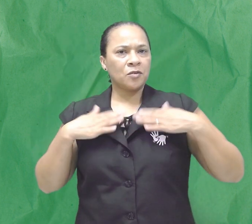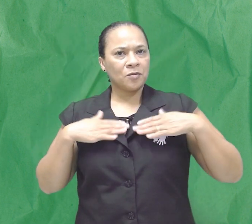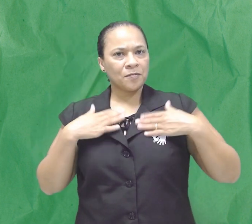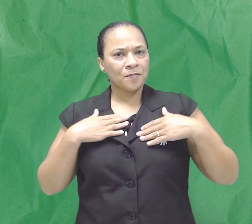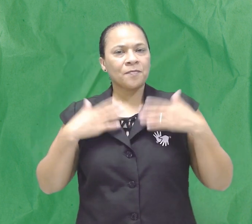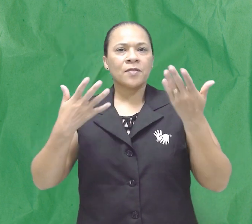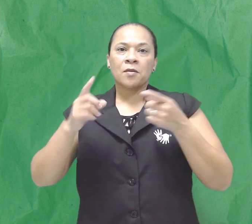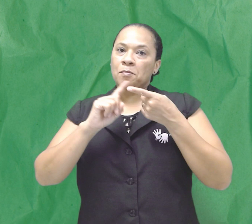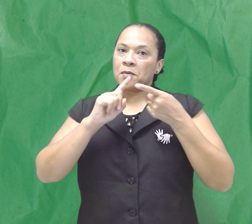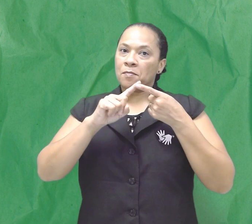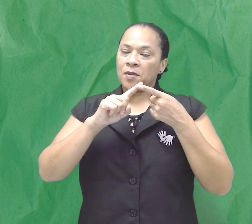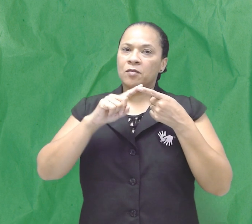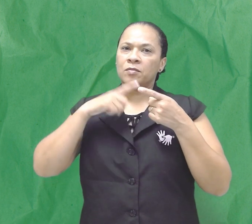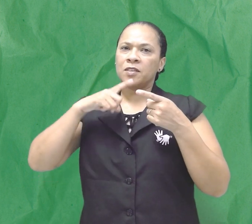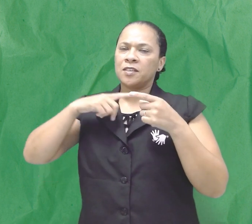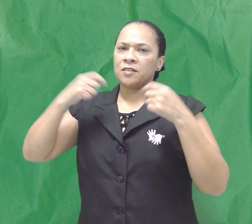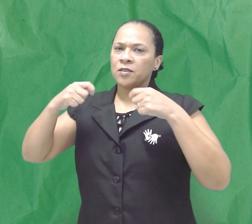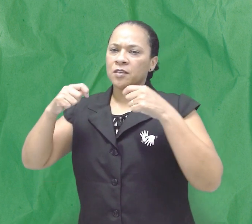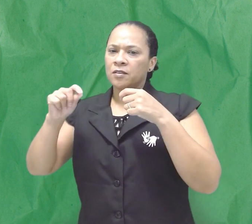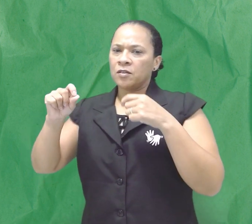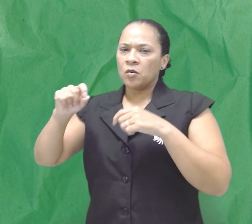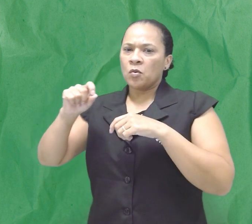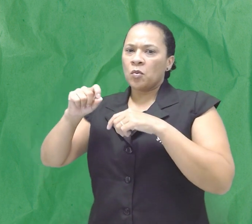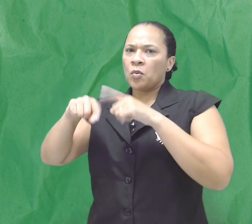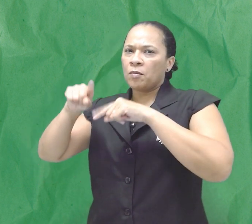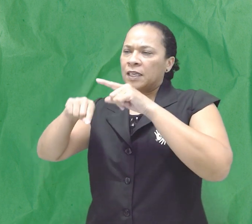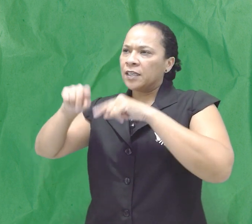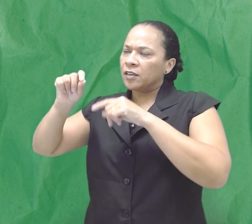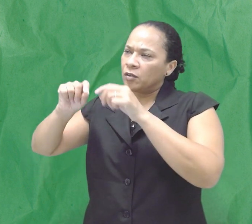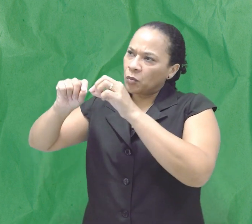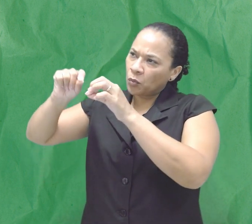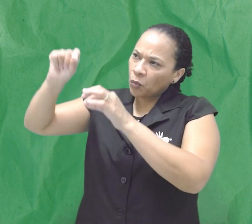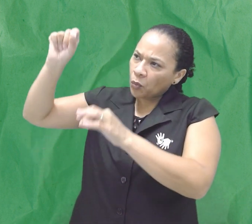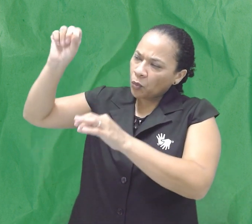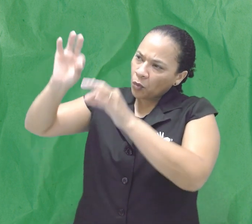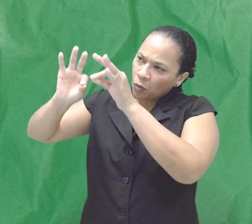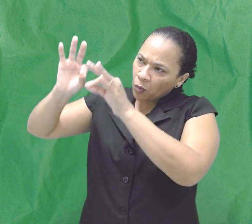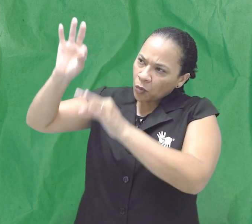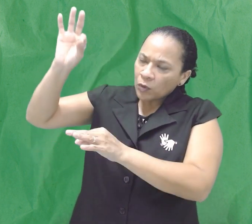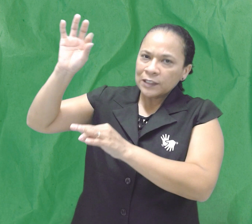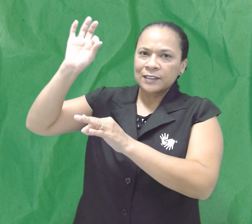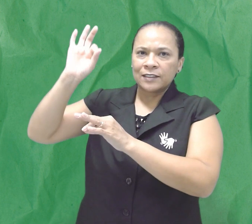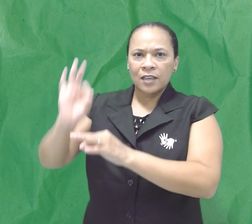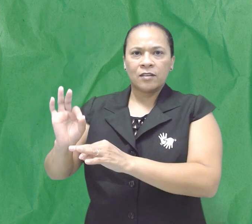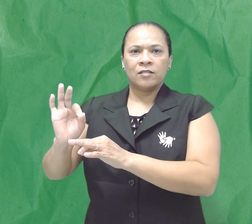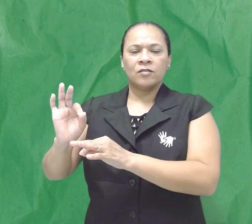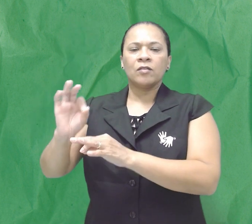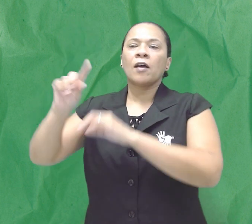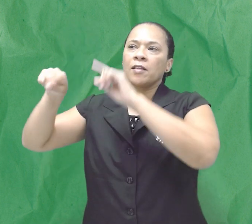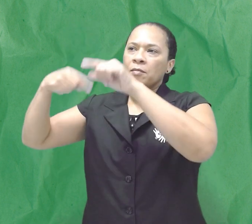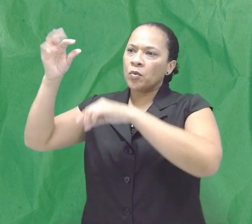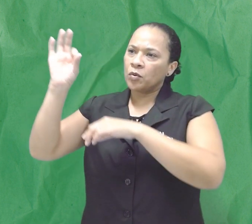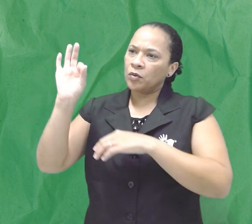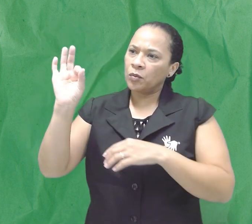primeiro momento, a gente vai ter que calibrar o aparelho e depois fazer, né, colocar o aparelho para fazer a leitura, tá? E aqui, né, eu